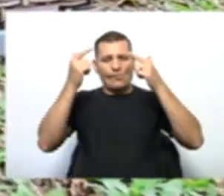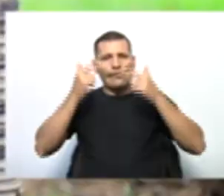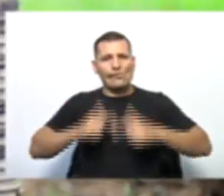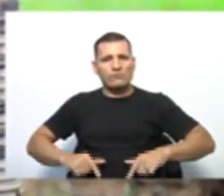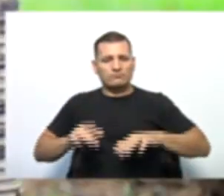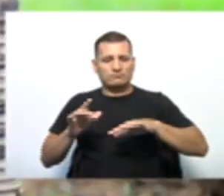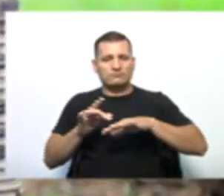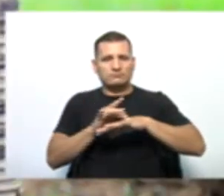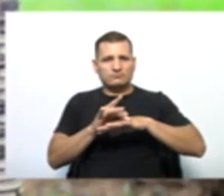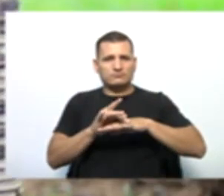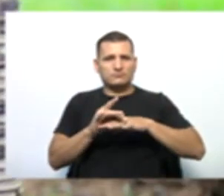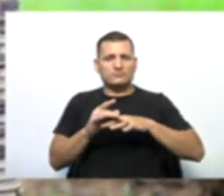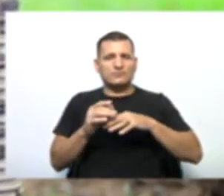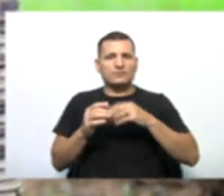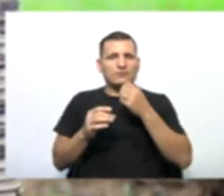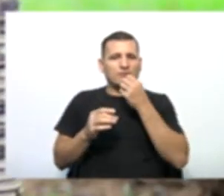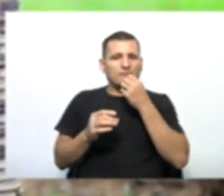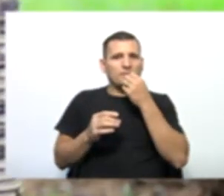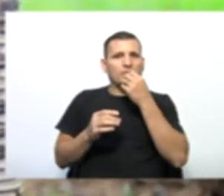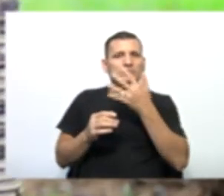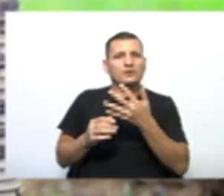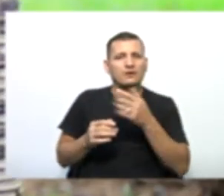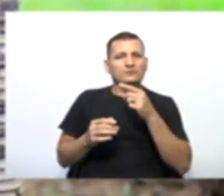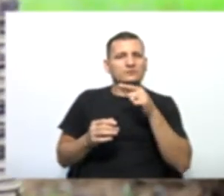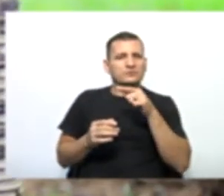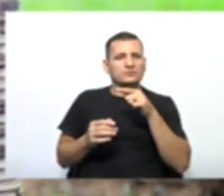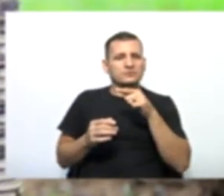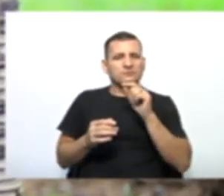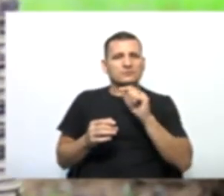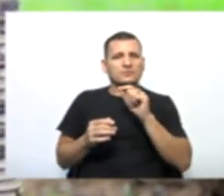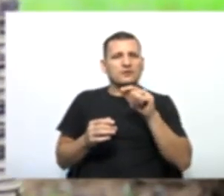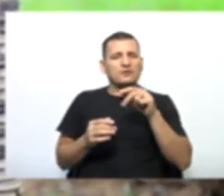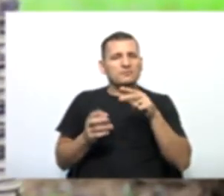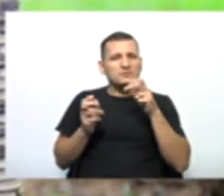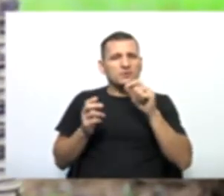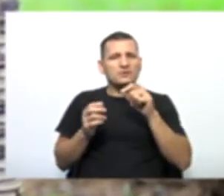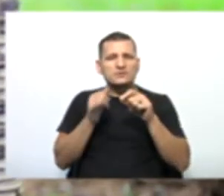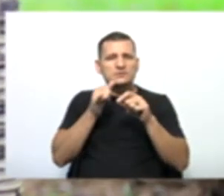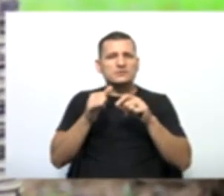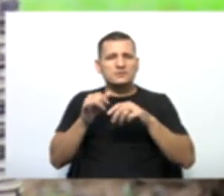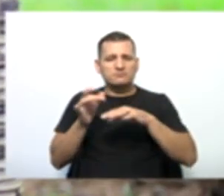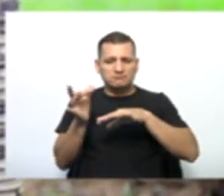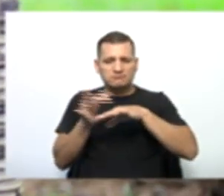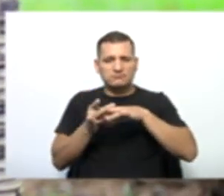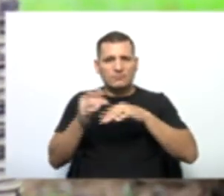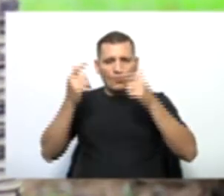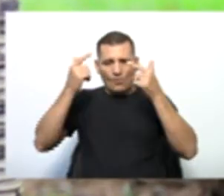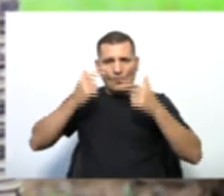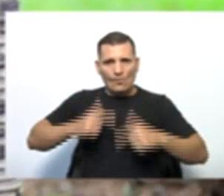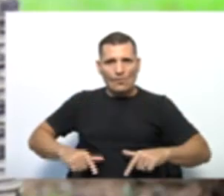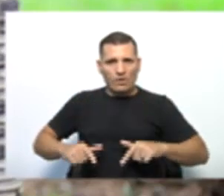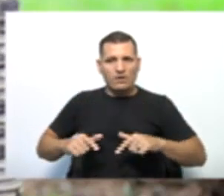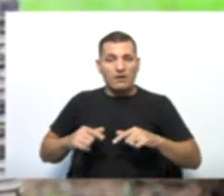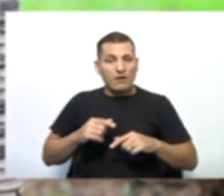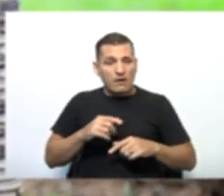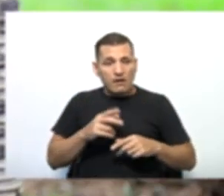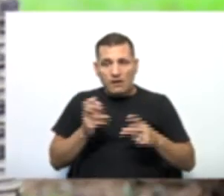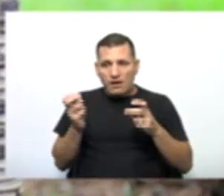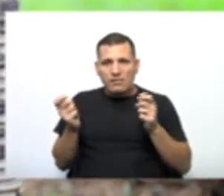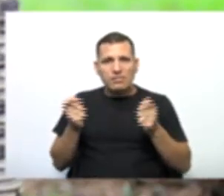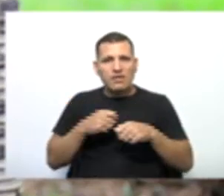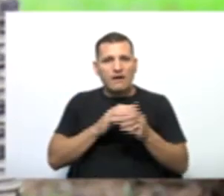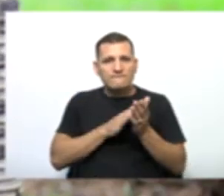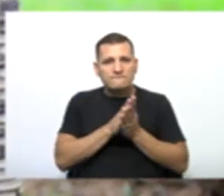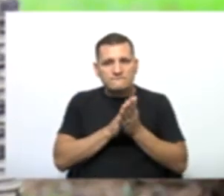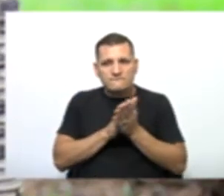gente conhecia, de repente já não é tanto assim. Ele vê que ele, sendo invisível, podia fazer várias coisas que ele normalmente não faria. E você